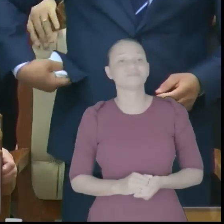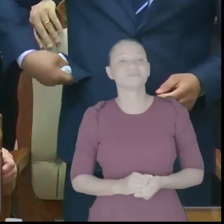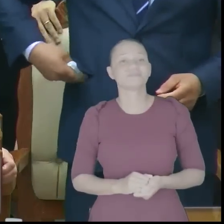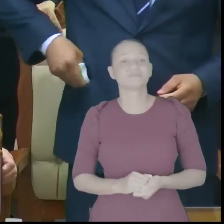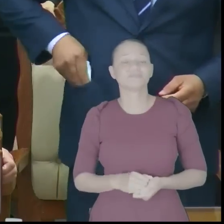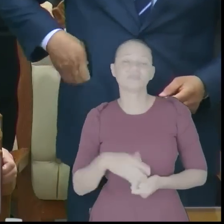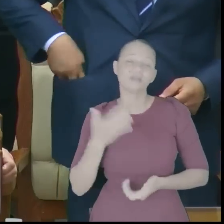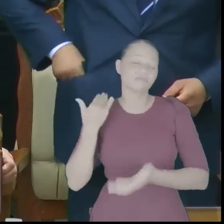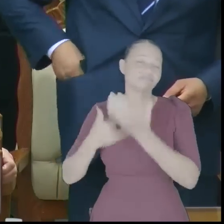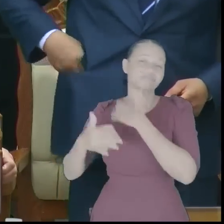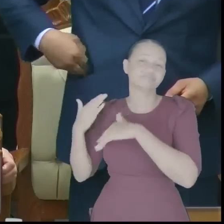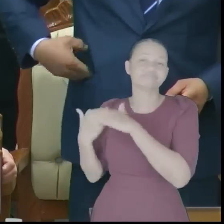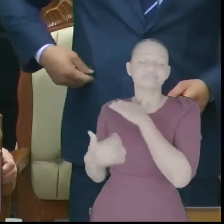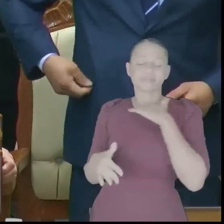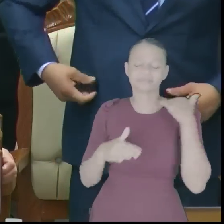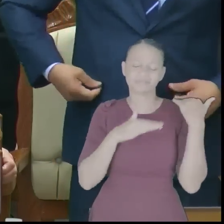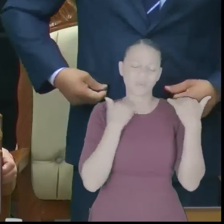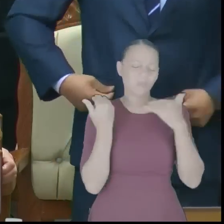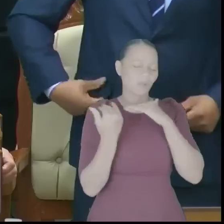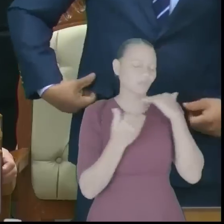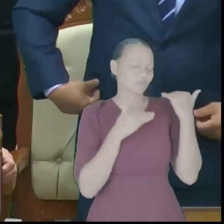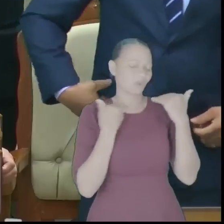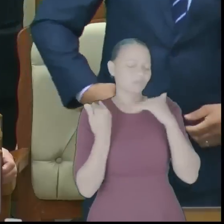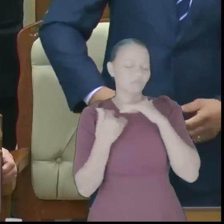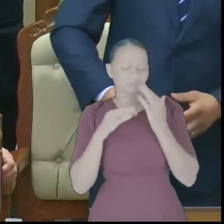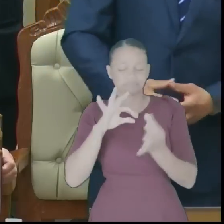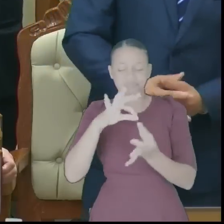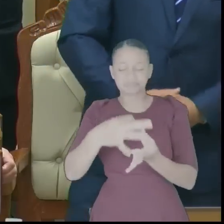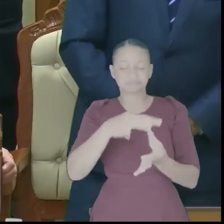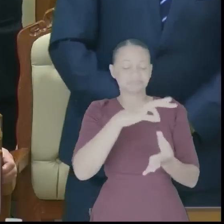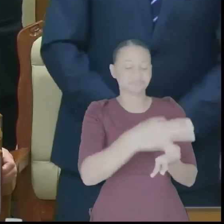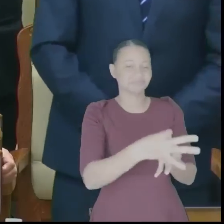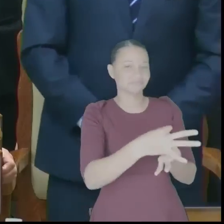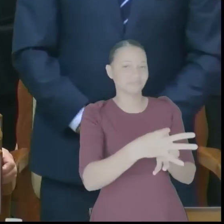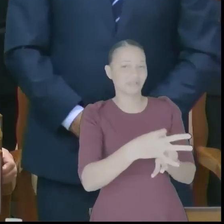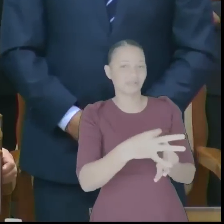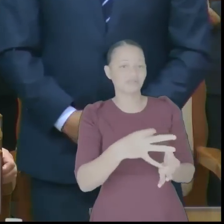Estávamos mortos, mas Cristo entrou.